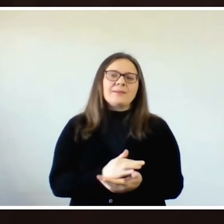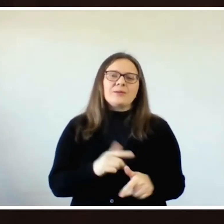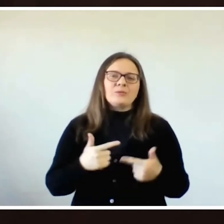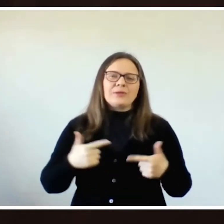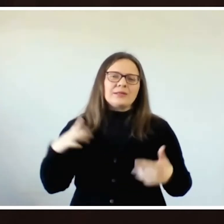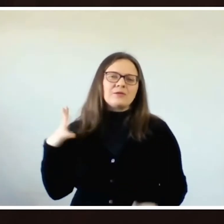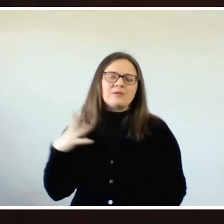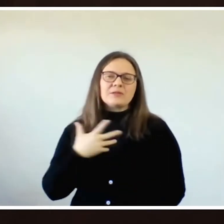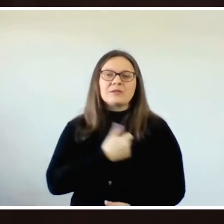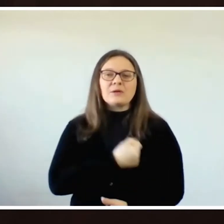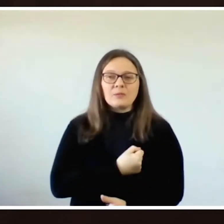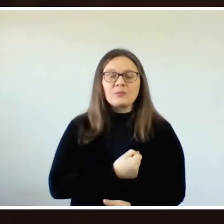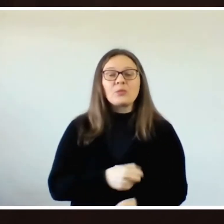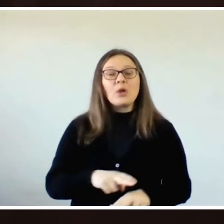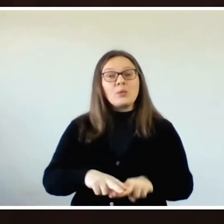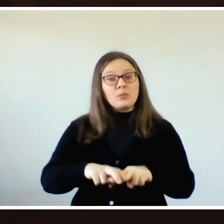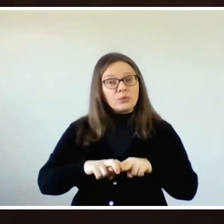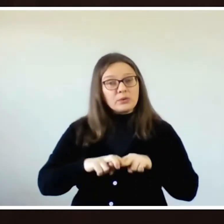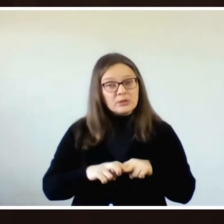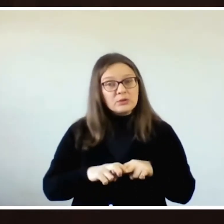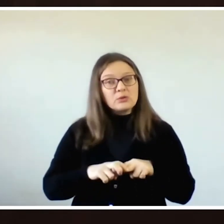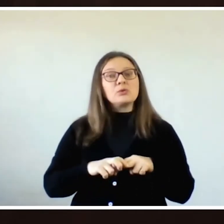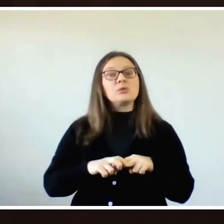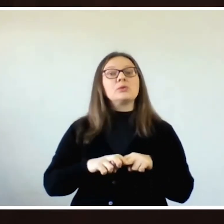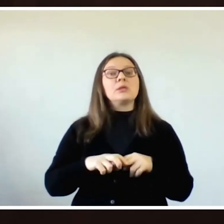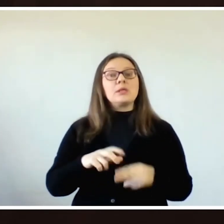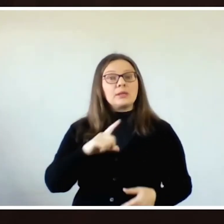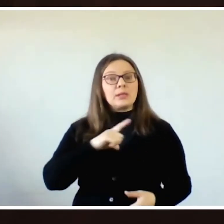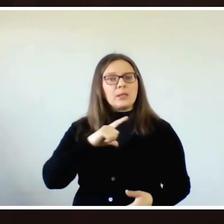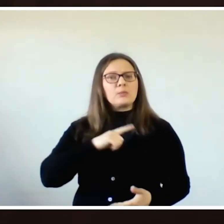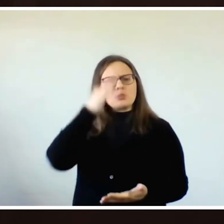hoje temos essa profissão da fé genuína.